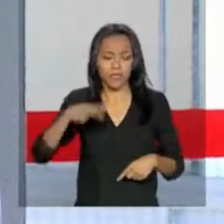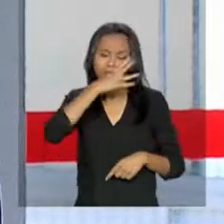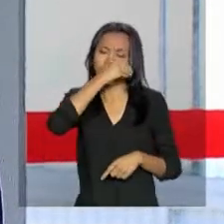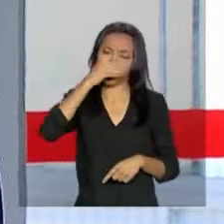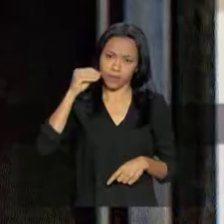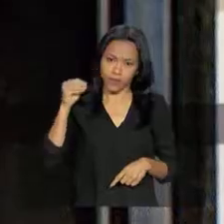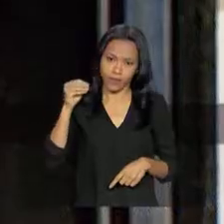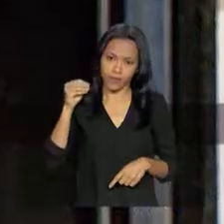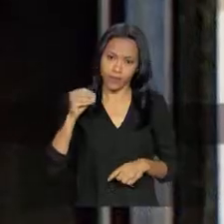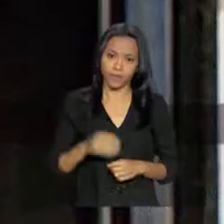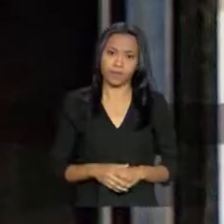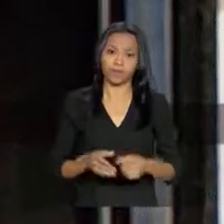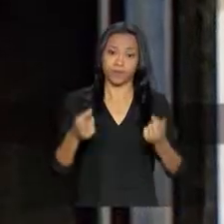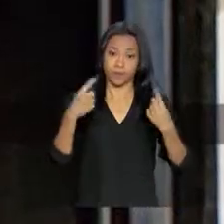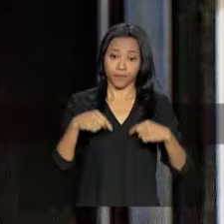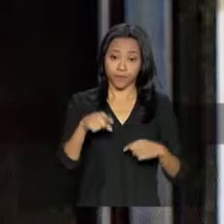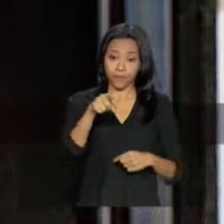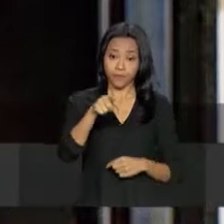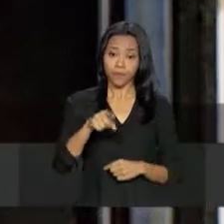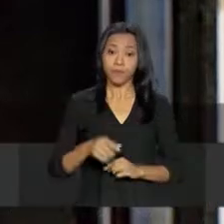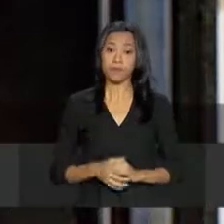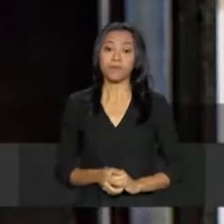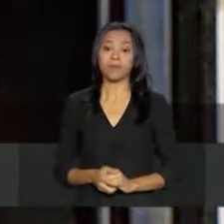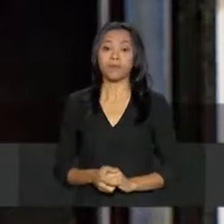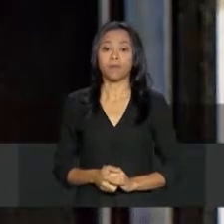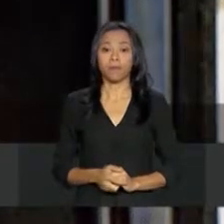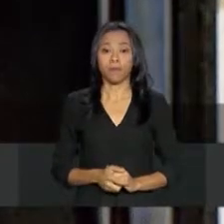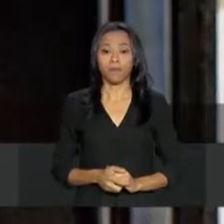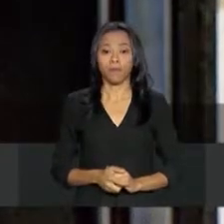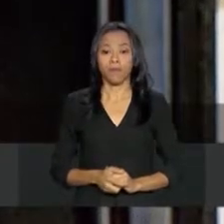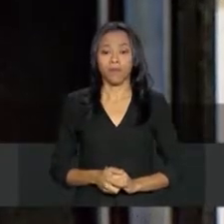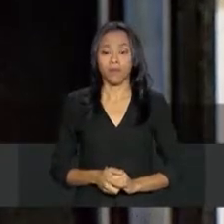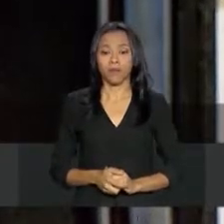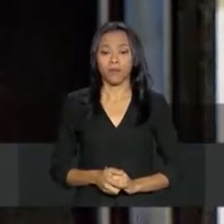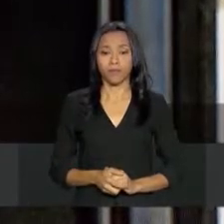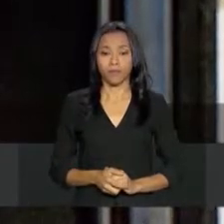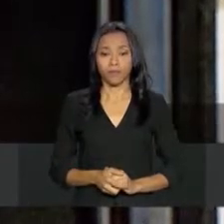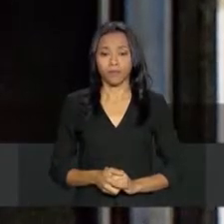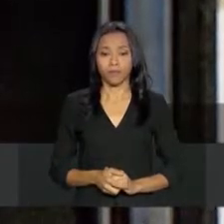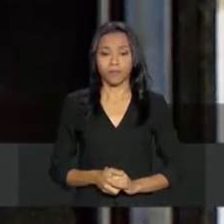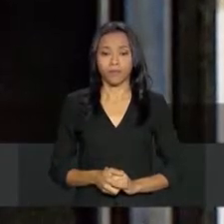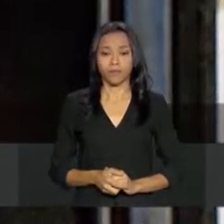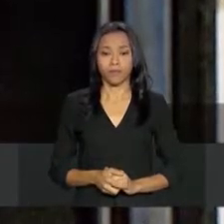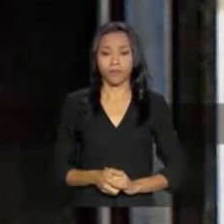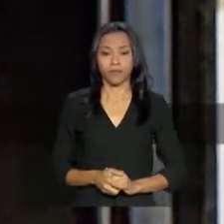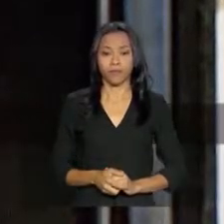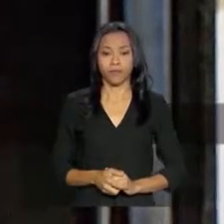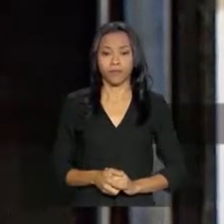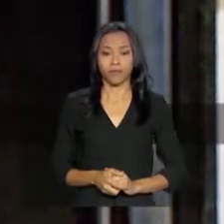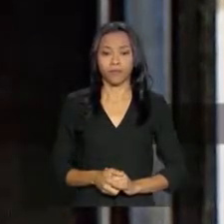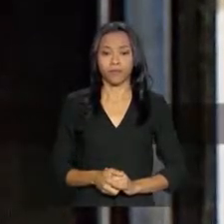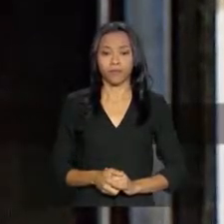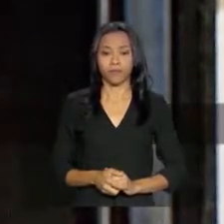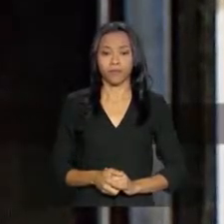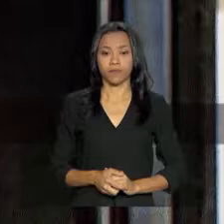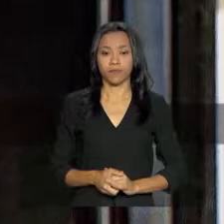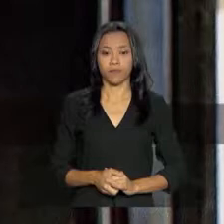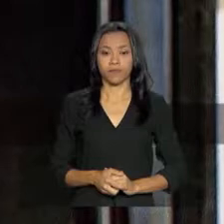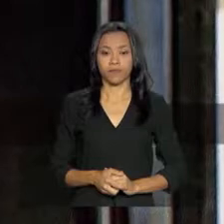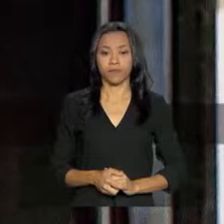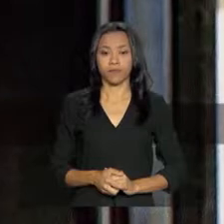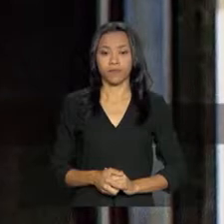adolescentes. Uma vítima de exploração sexual são muitas as secuelas psicológicas, físicas, então aí